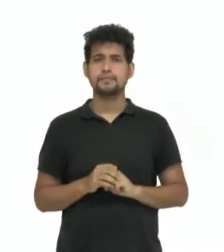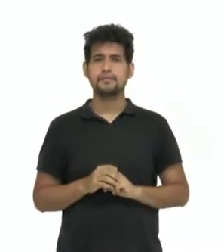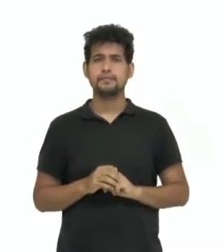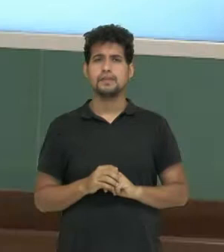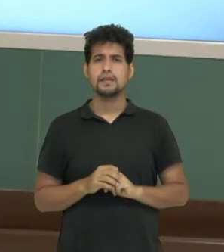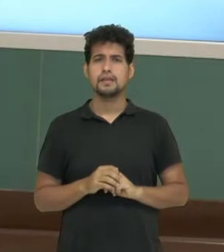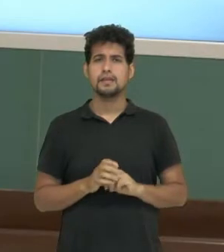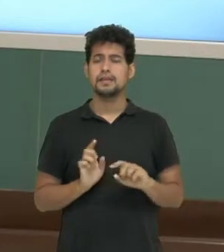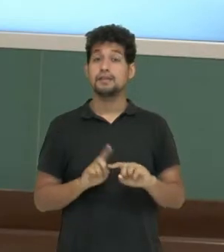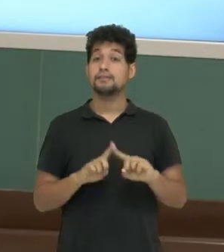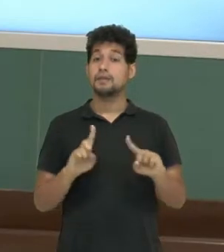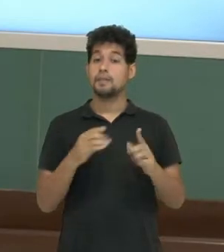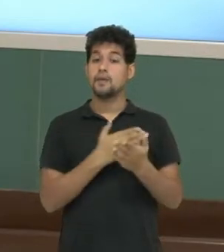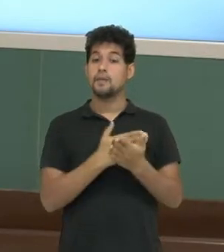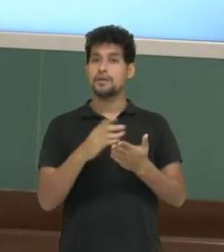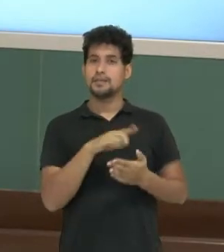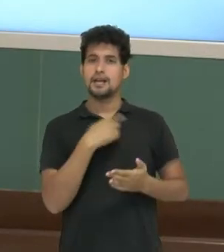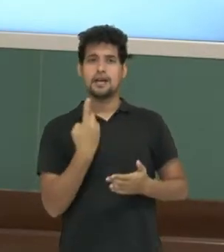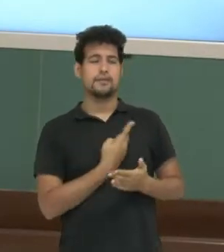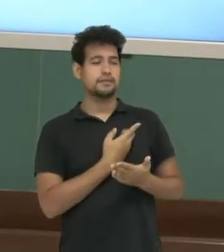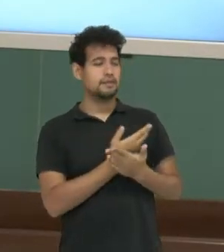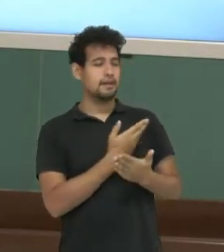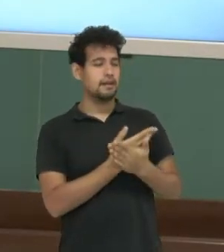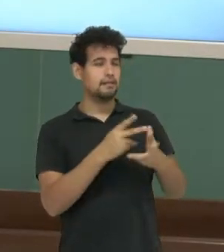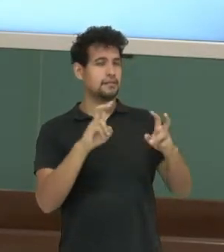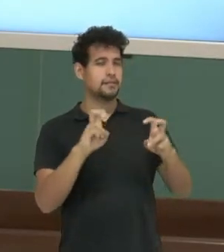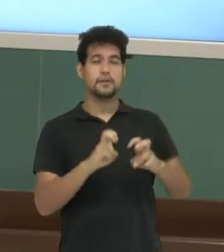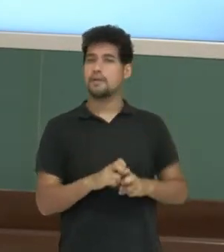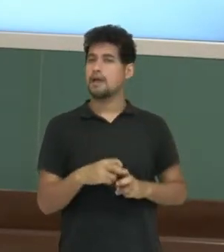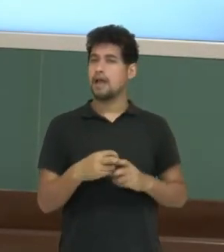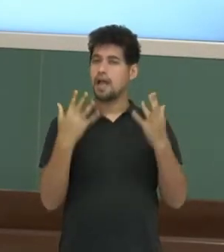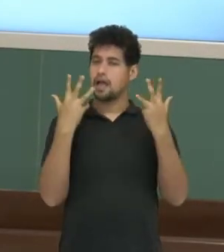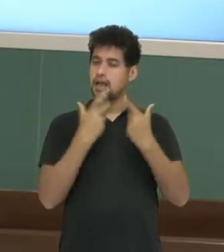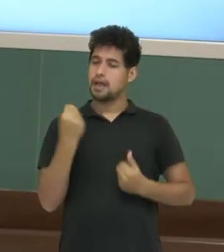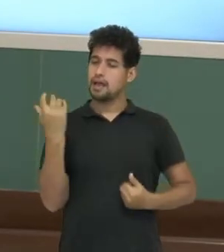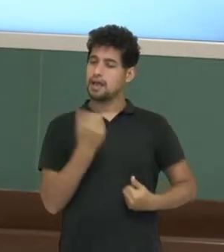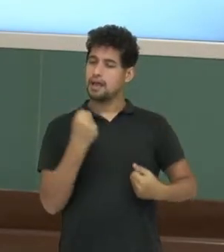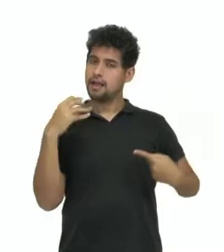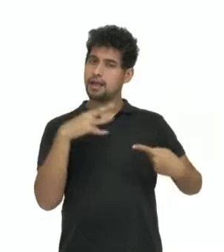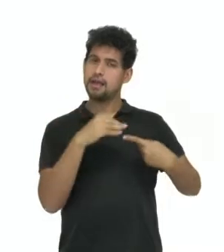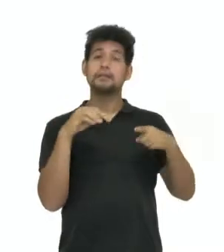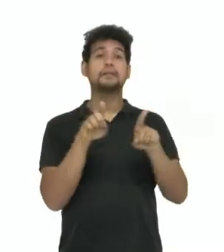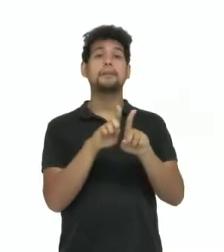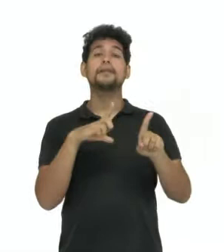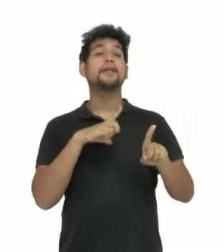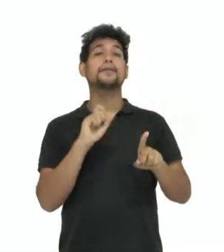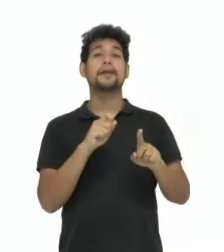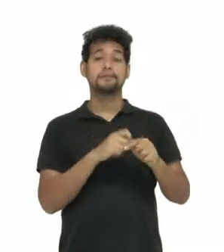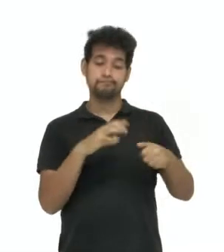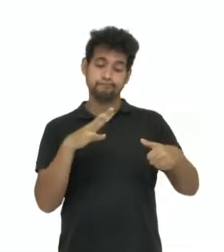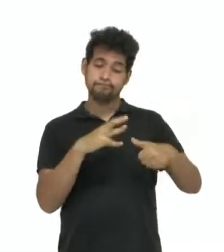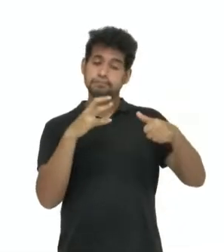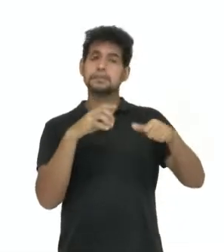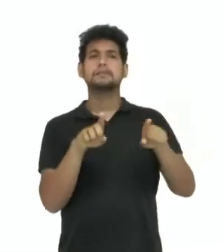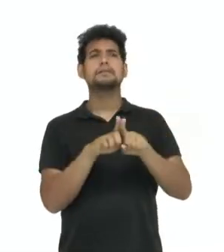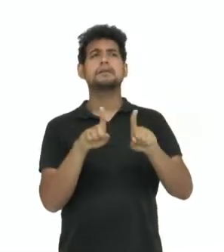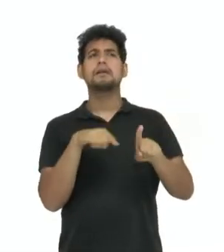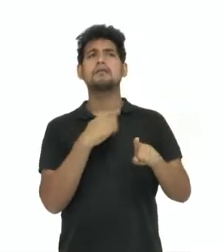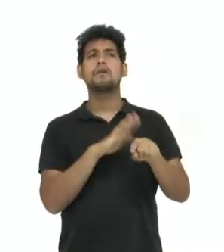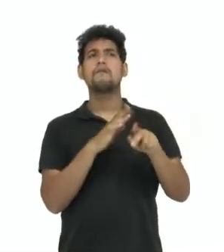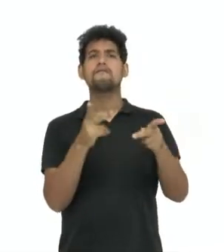para começar a nossa aula sobre os mamíferos, eu trago essa imagem aqui e eu convido-te